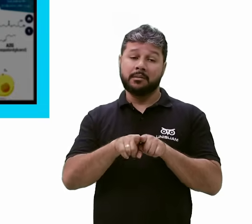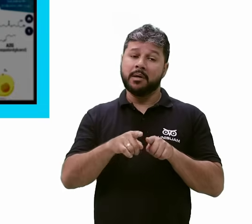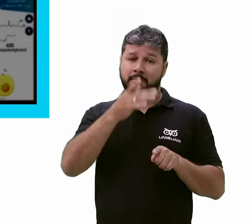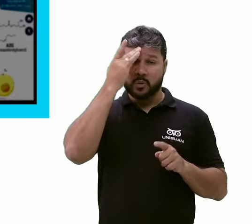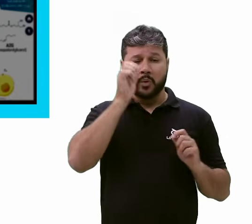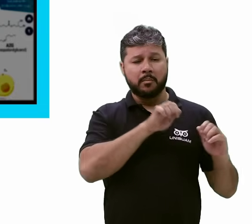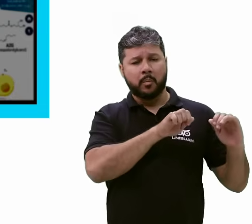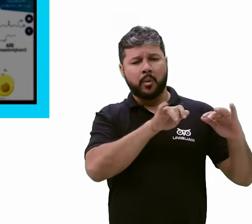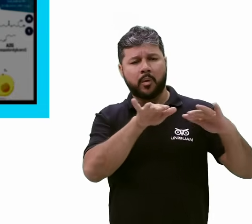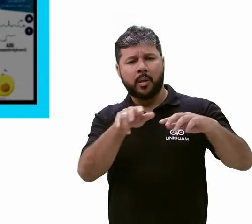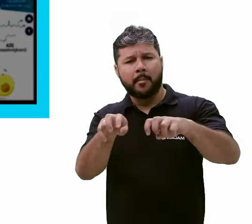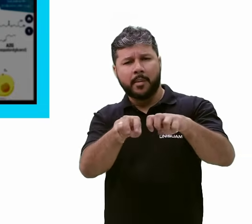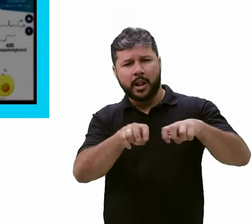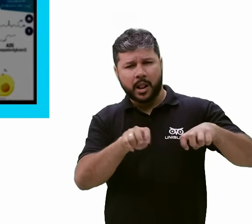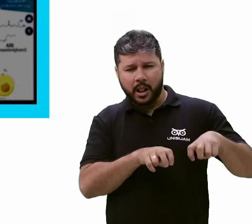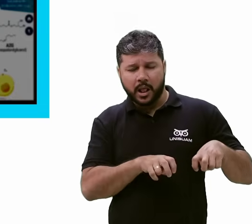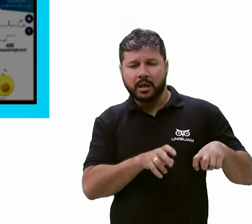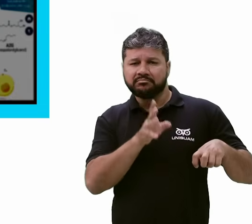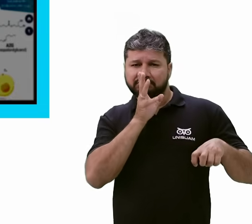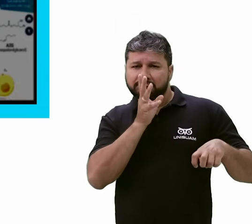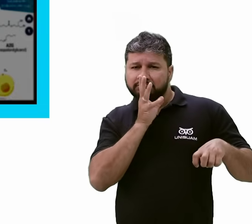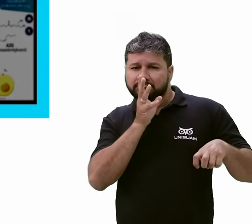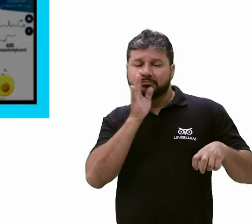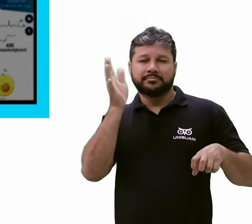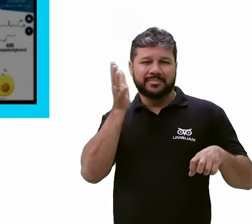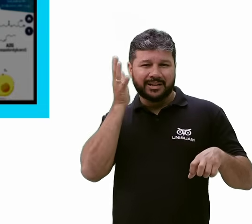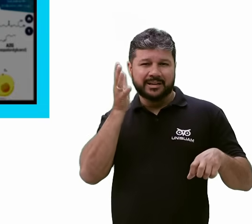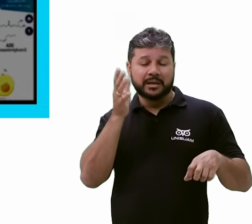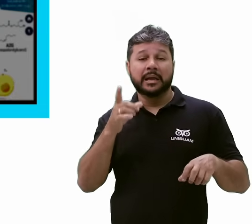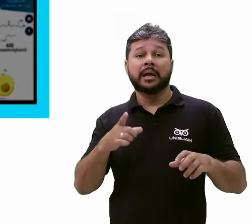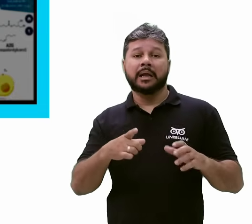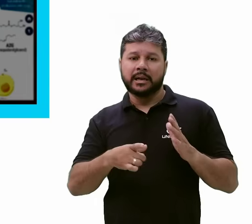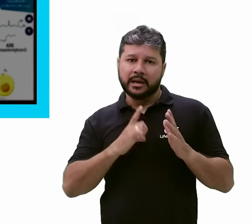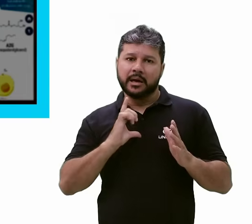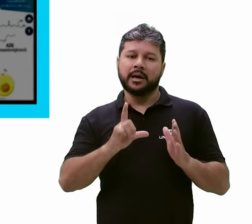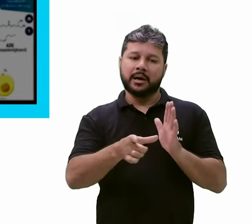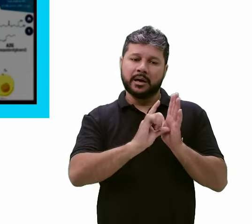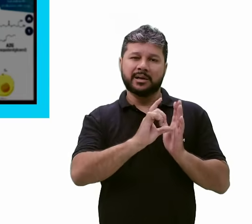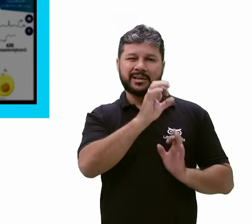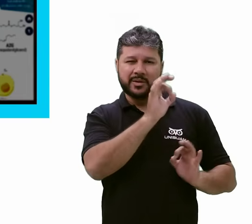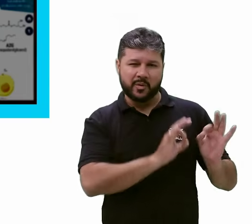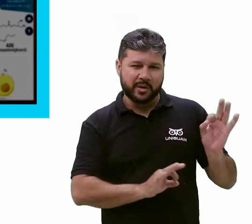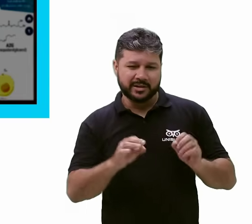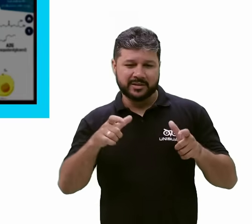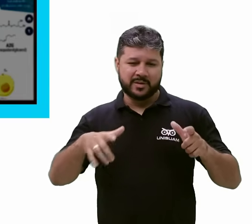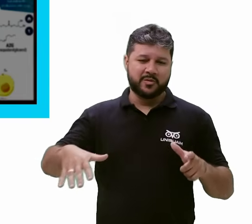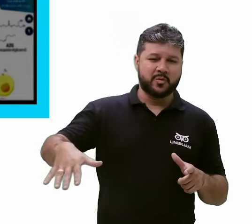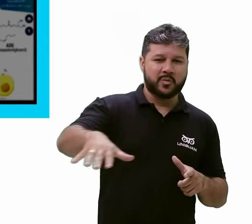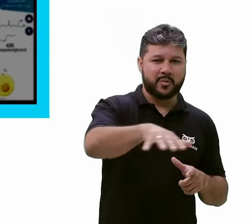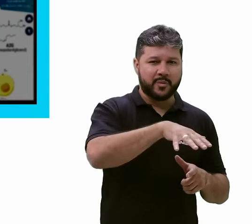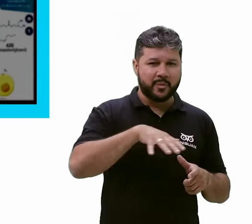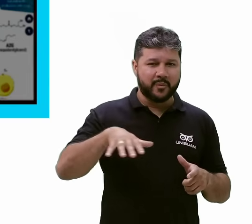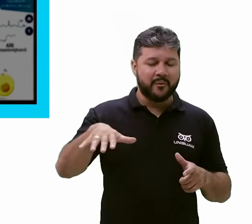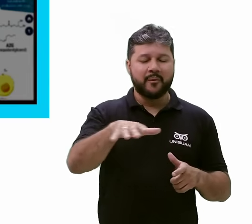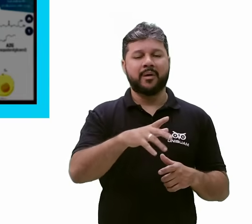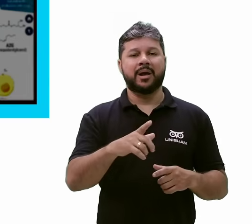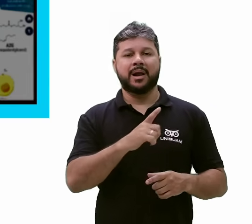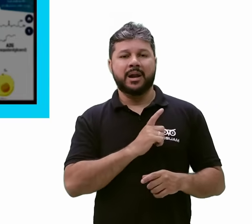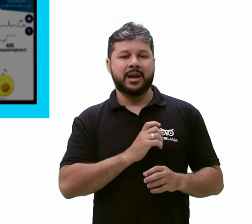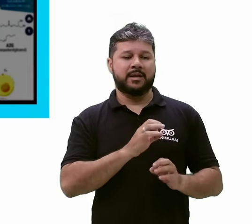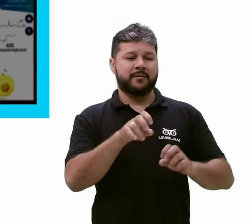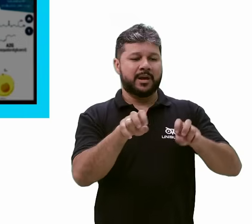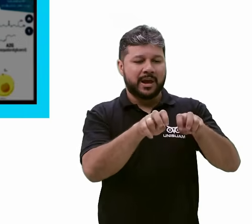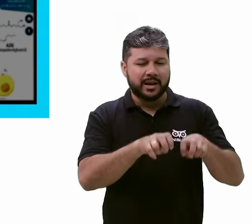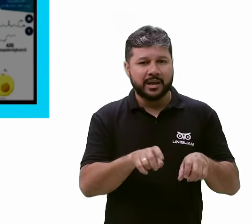e das pessoas que vão assistir a palestra estarem ali, do público, aconteceu toda uma preparação do ambiente, aconteceu toda